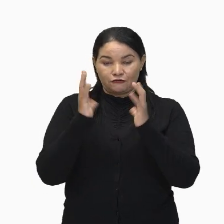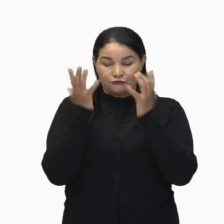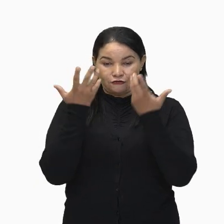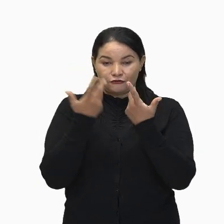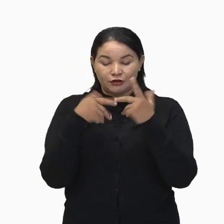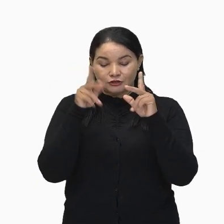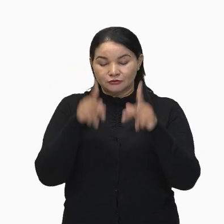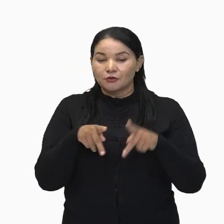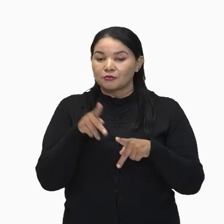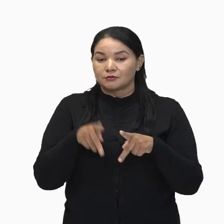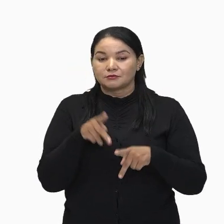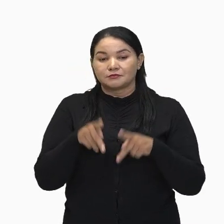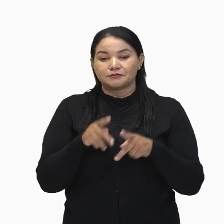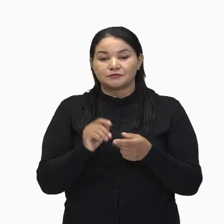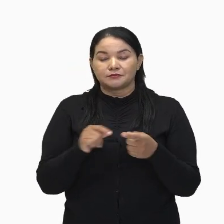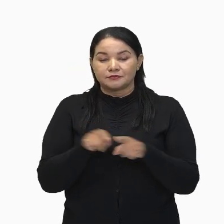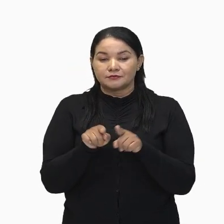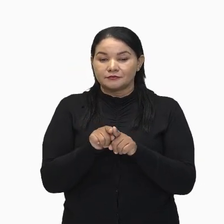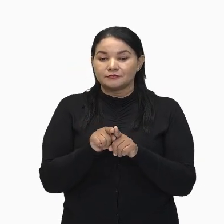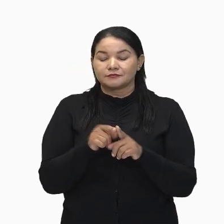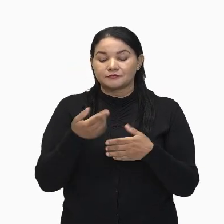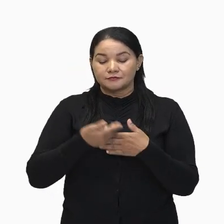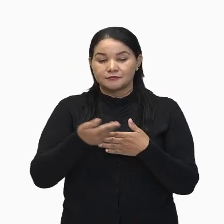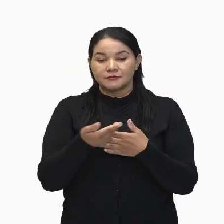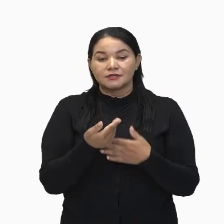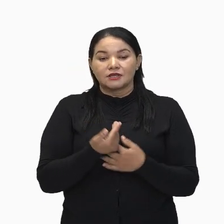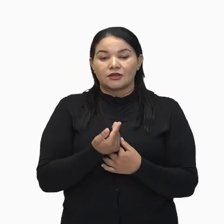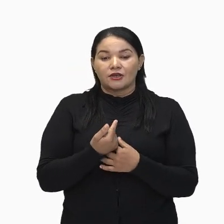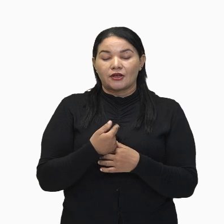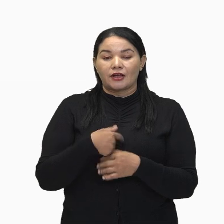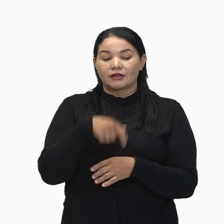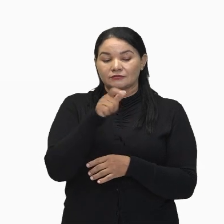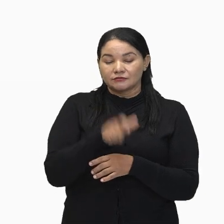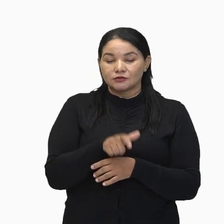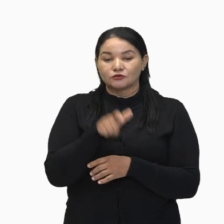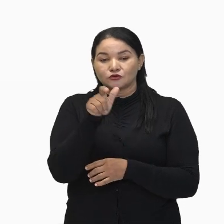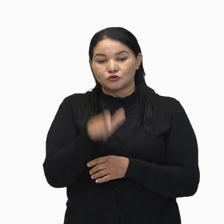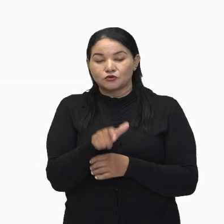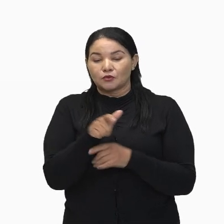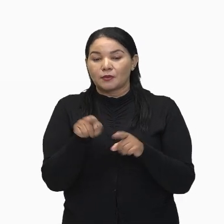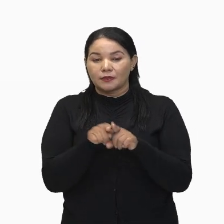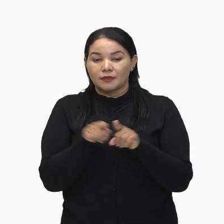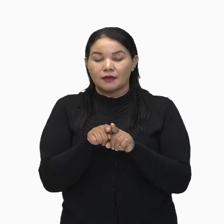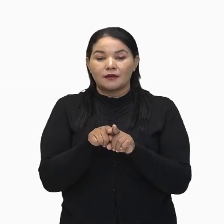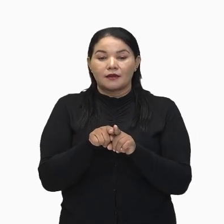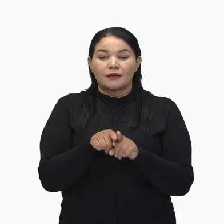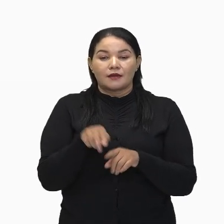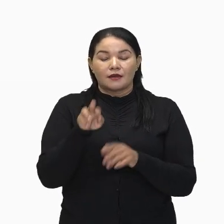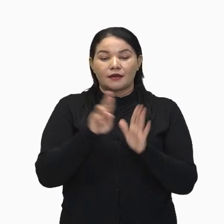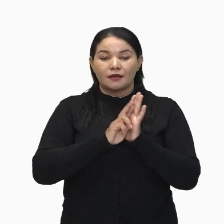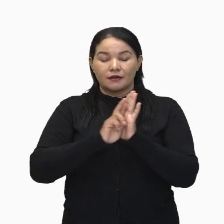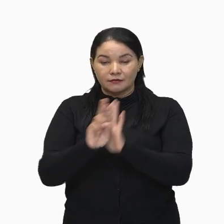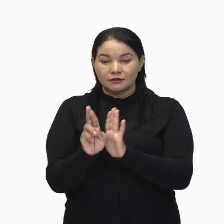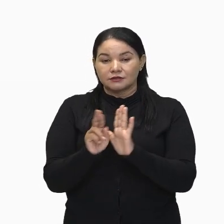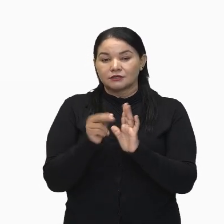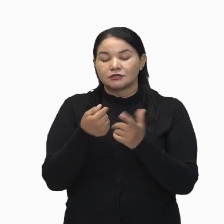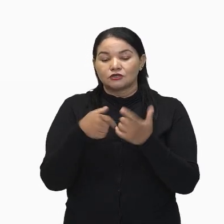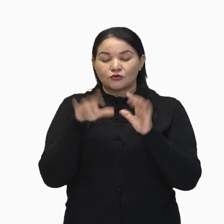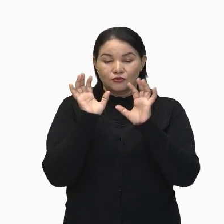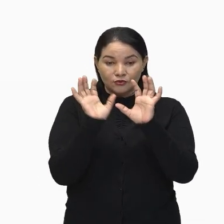Por consequência, devido à presença entre o povo e representatividade simbólica do